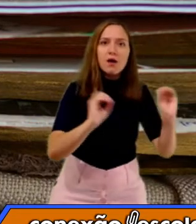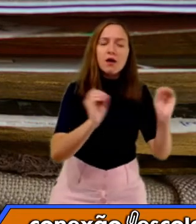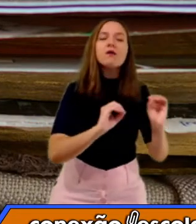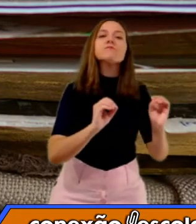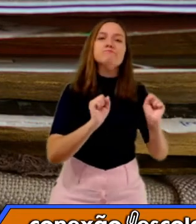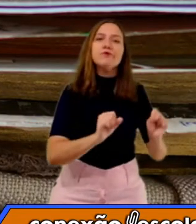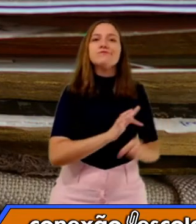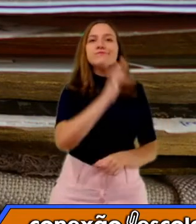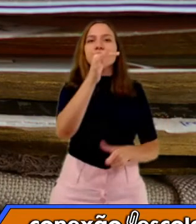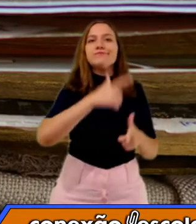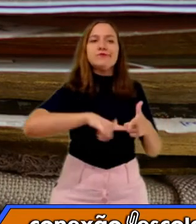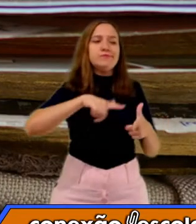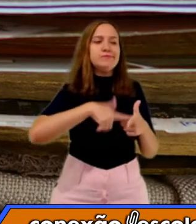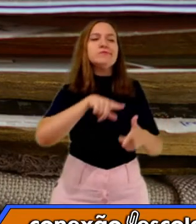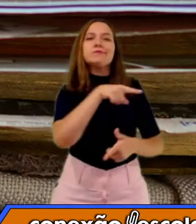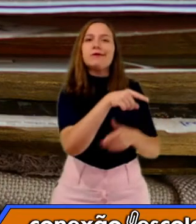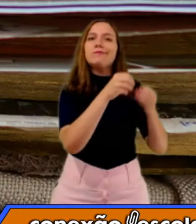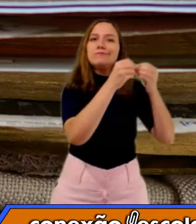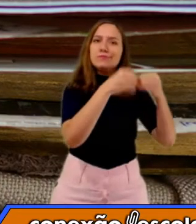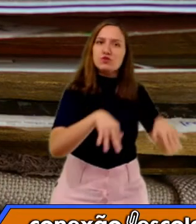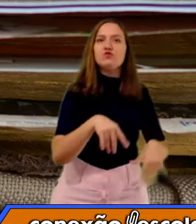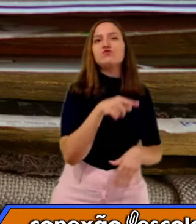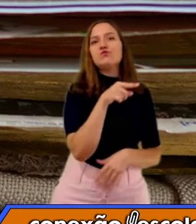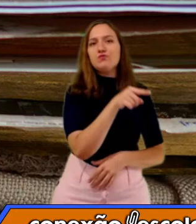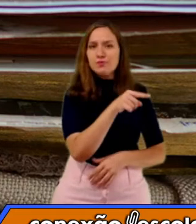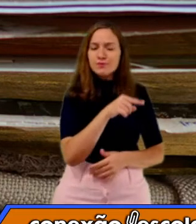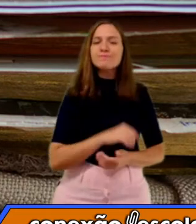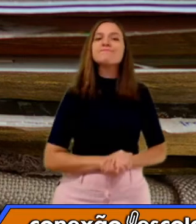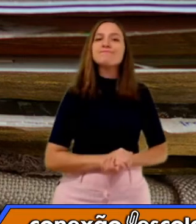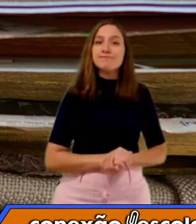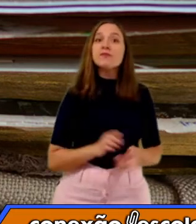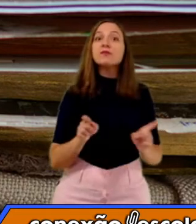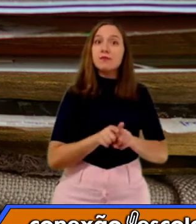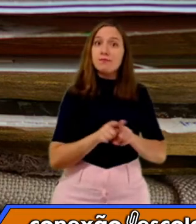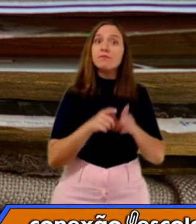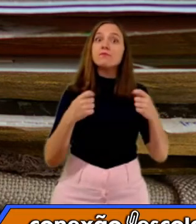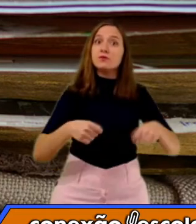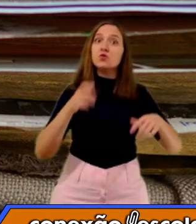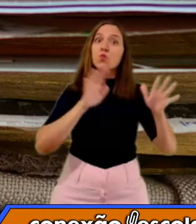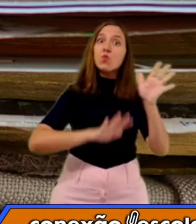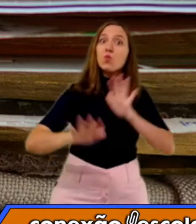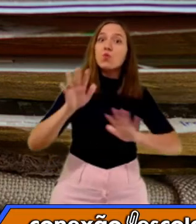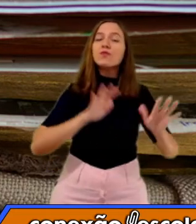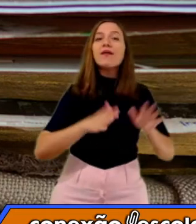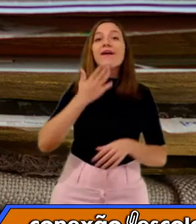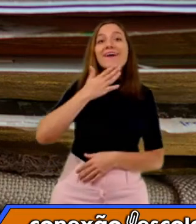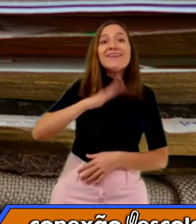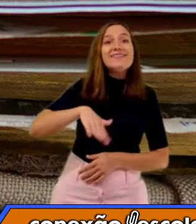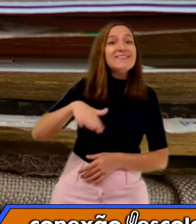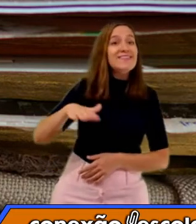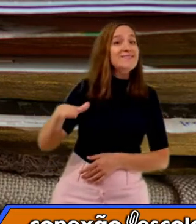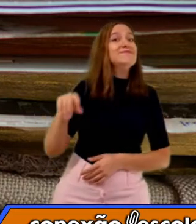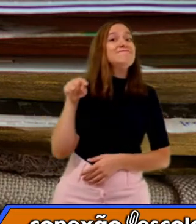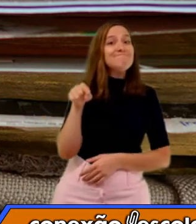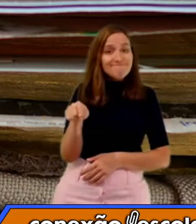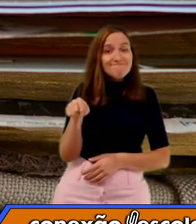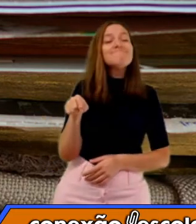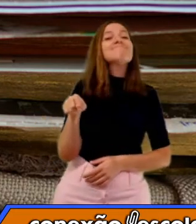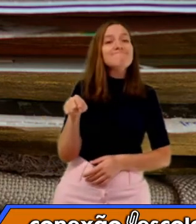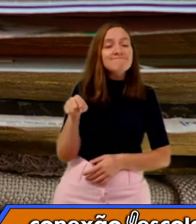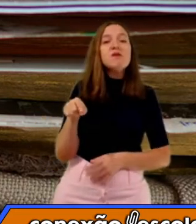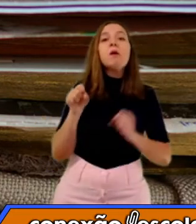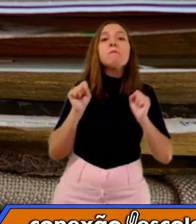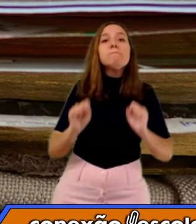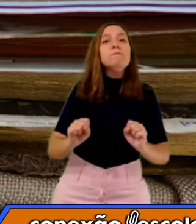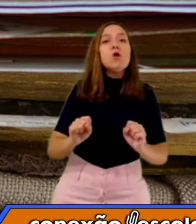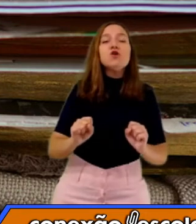ter problema com a administração desse remédio. Eu preciso tomar muito cuidado também com crianças, porque